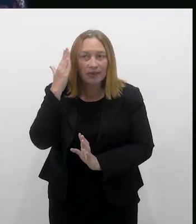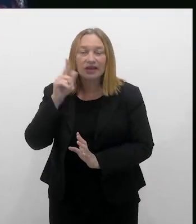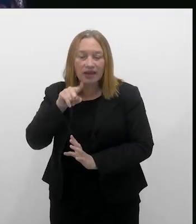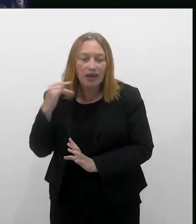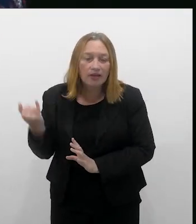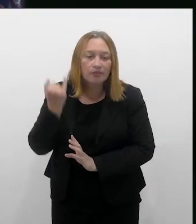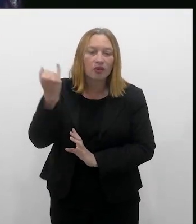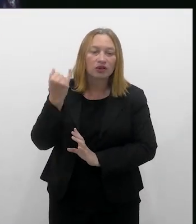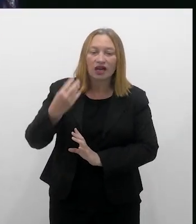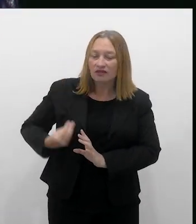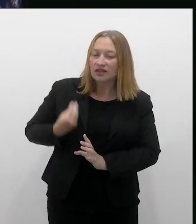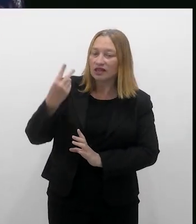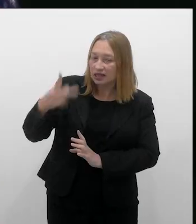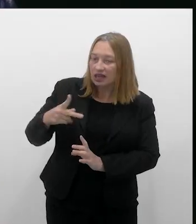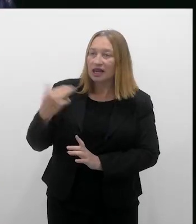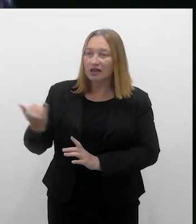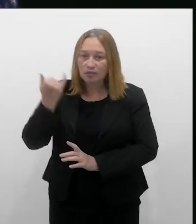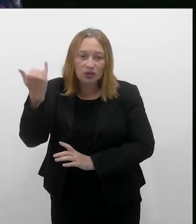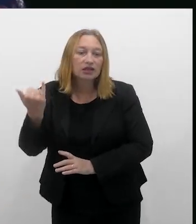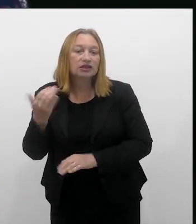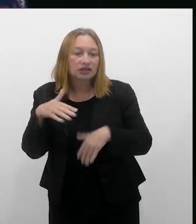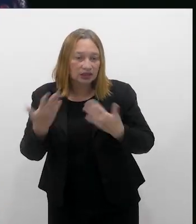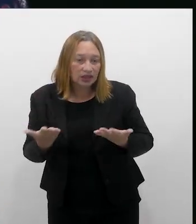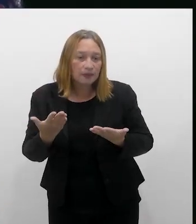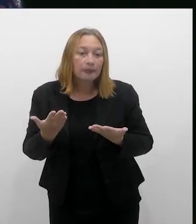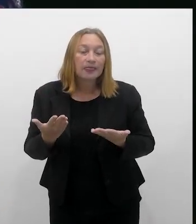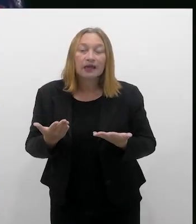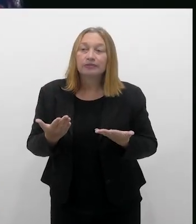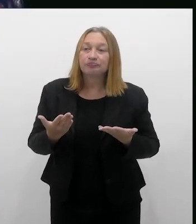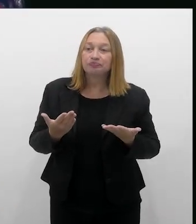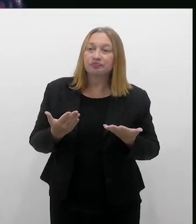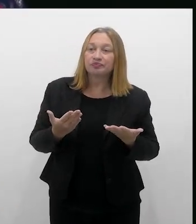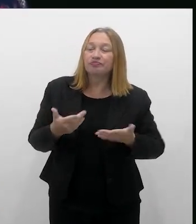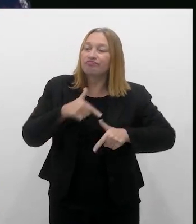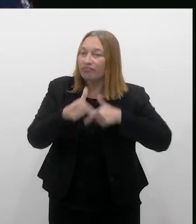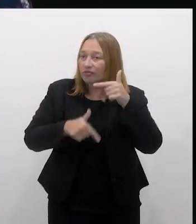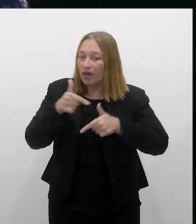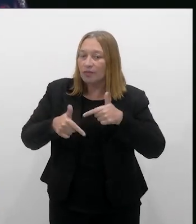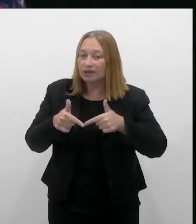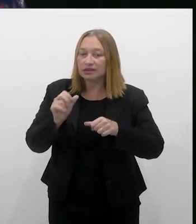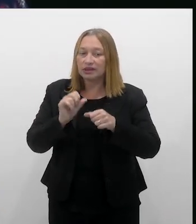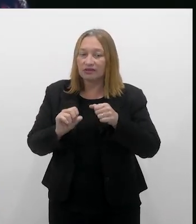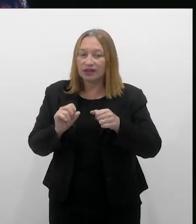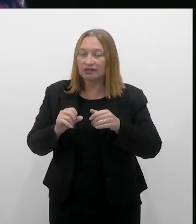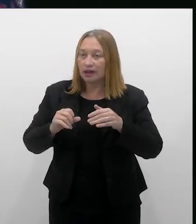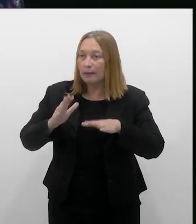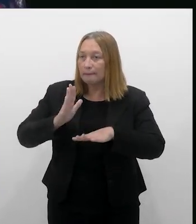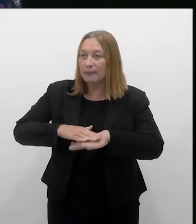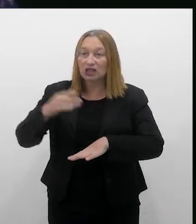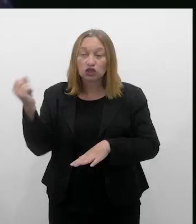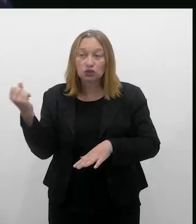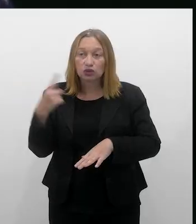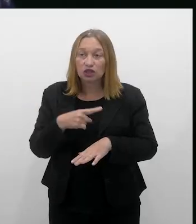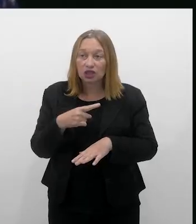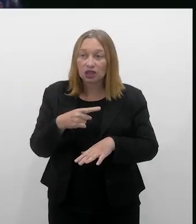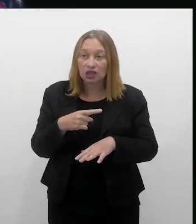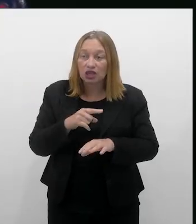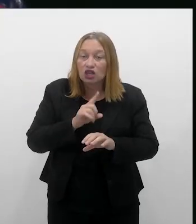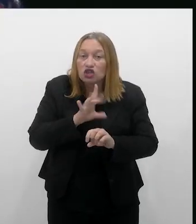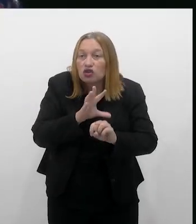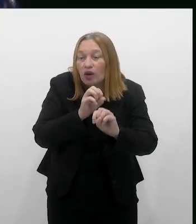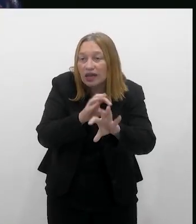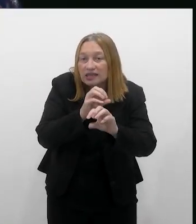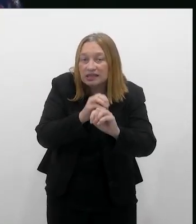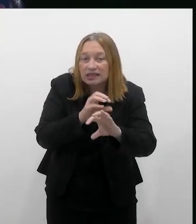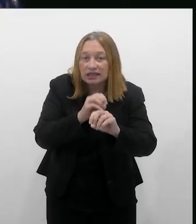precisa saber que ele é importante, que a vida dele importa, né? Esse trabalho que vocês fazem vai além, vamos